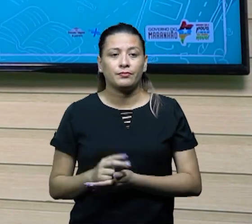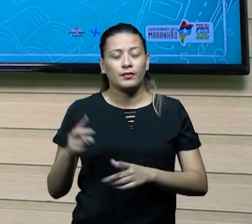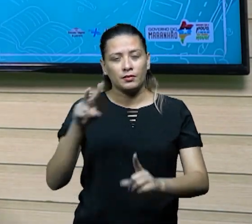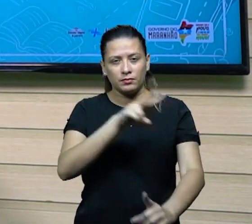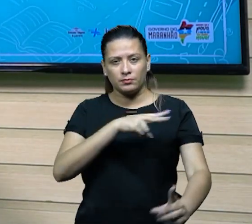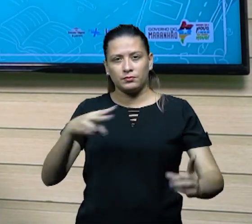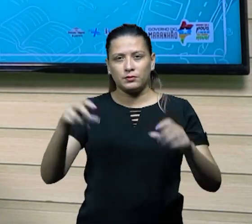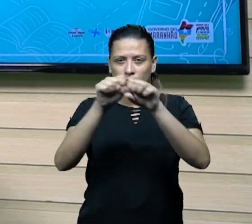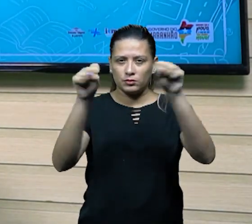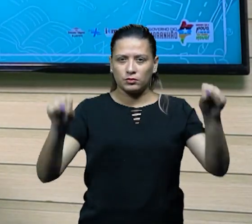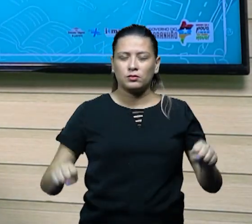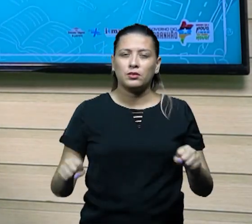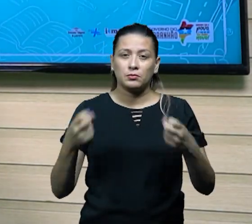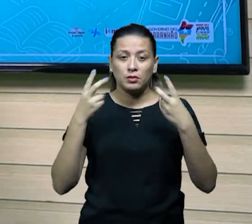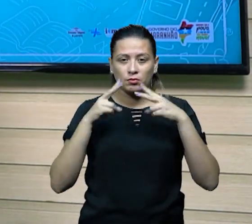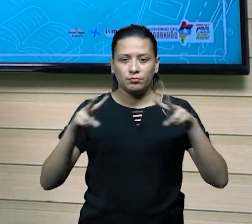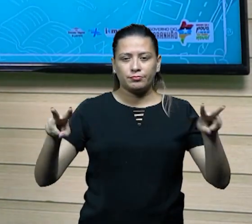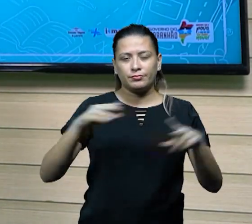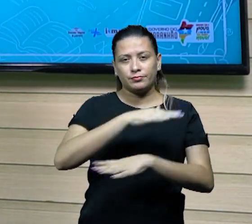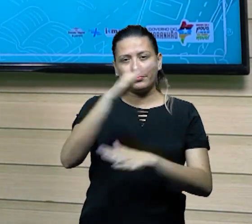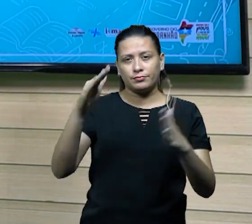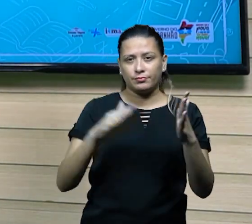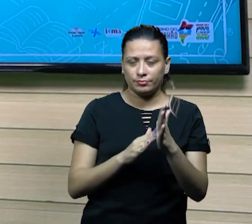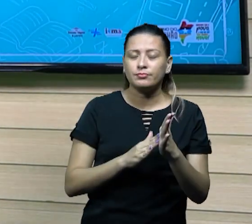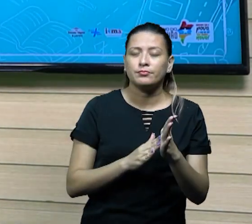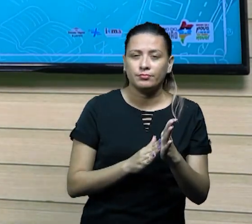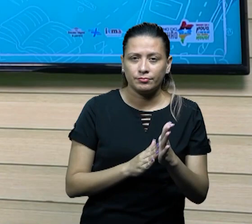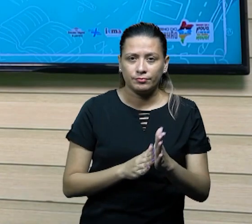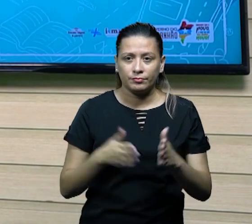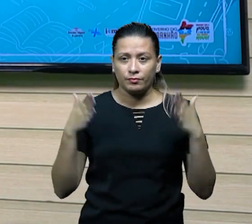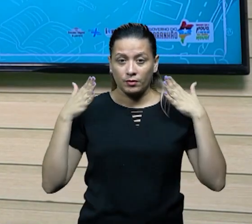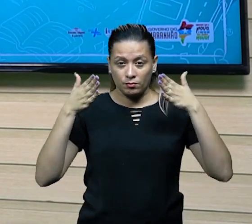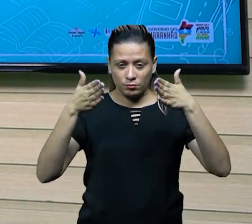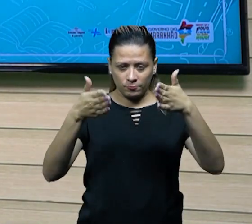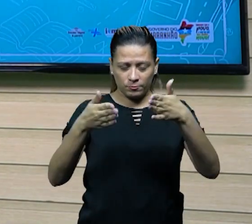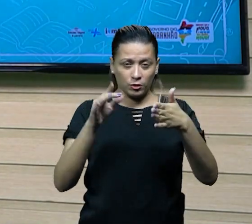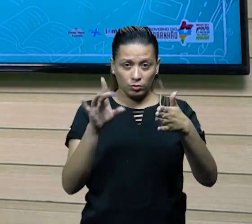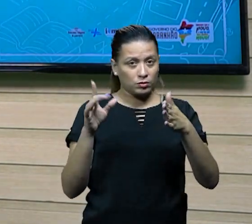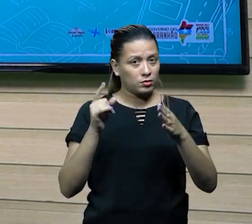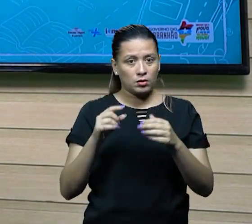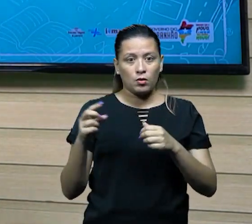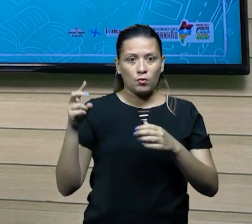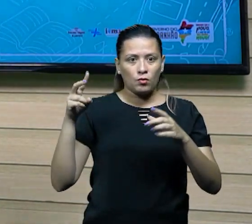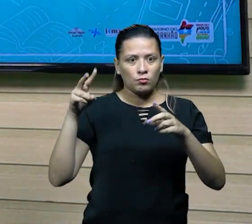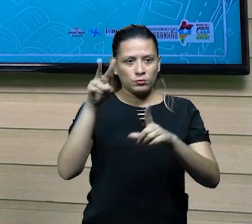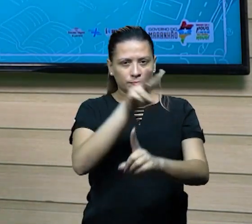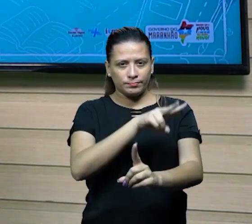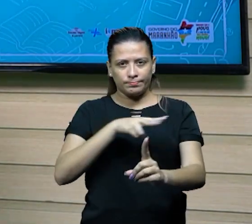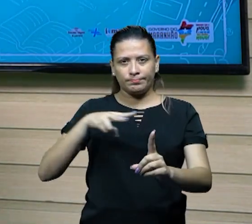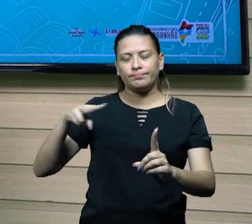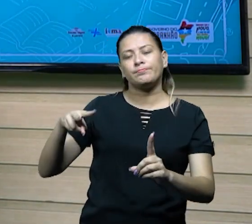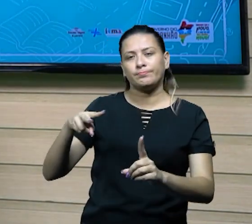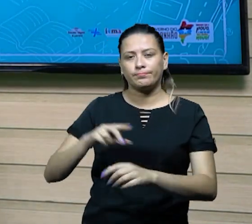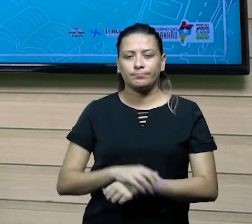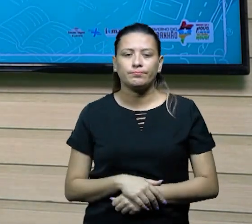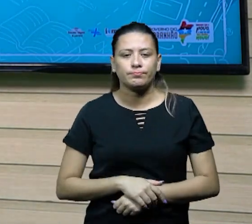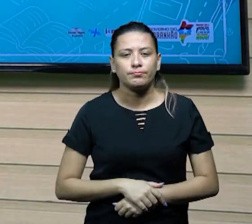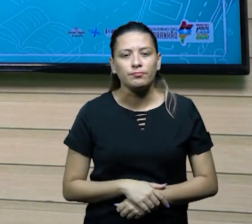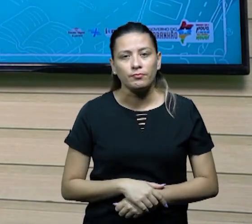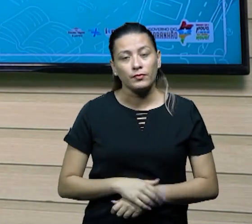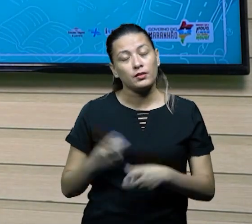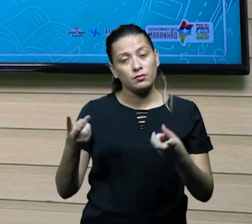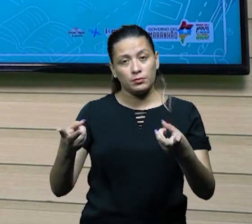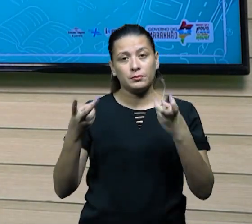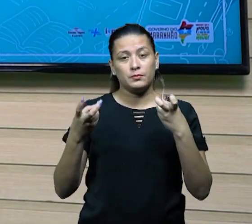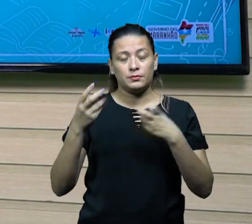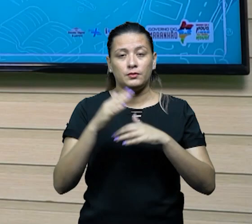visão sistêmica. O que é essa visão sistêmica? É a visão de um todo. Eu não vou olhar assim, eu vou olhar no todo. E aí sim, eu vou